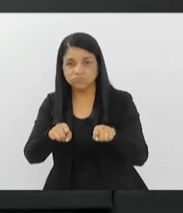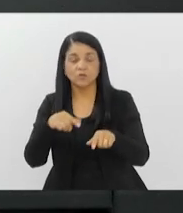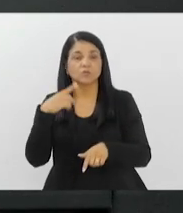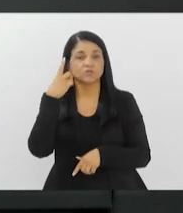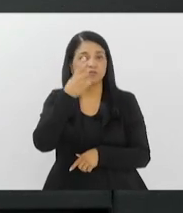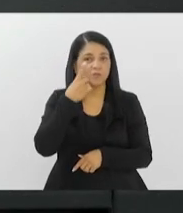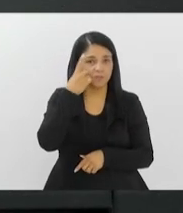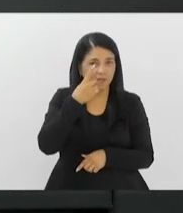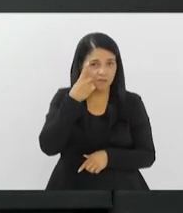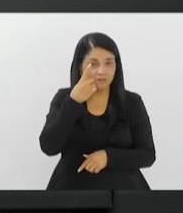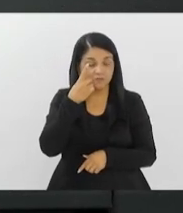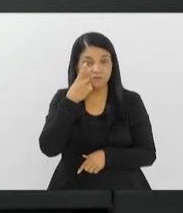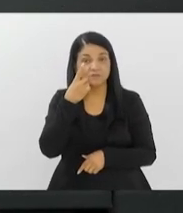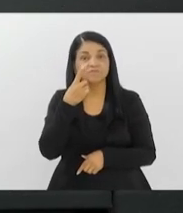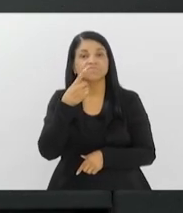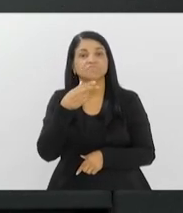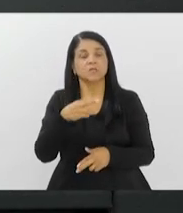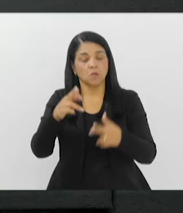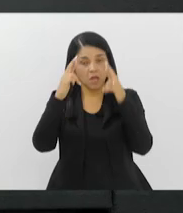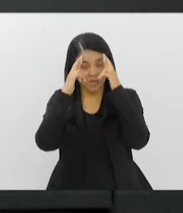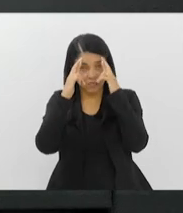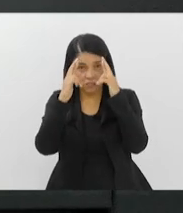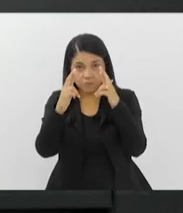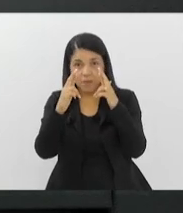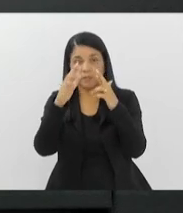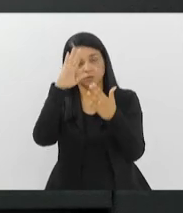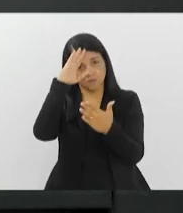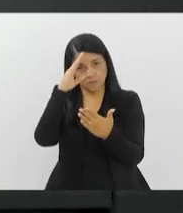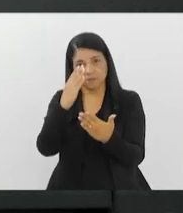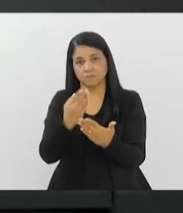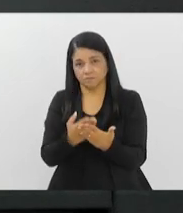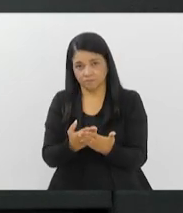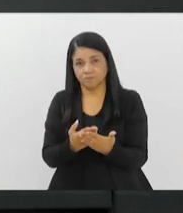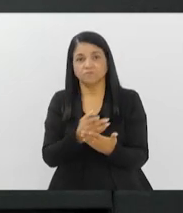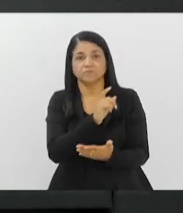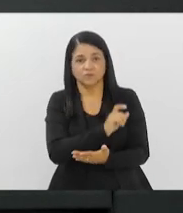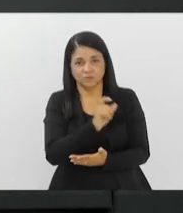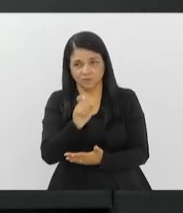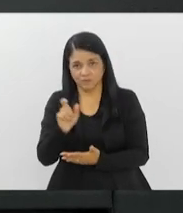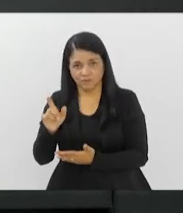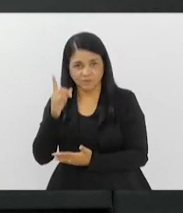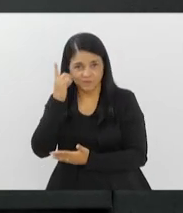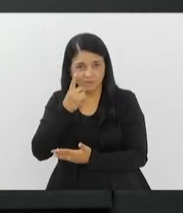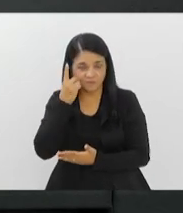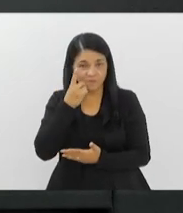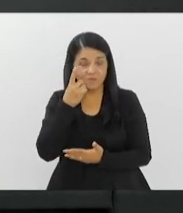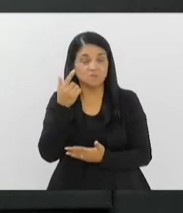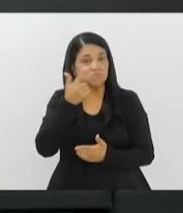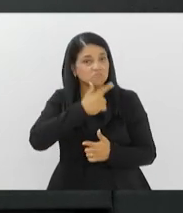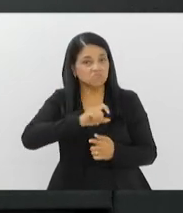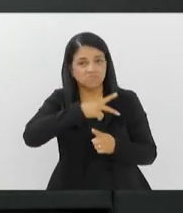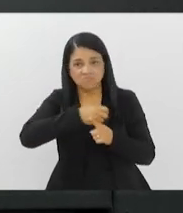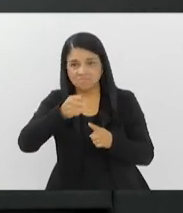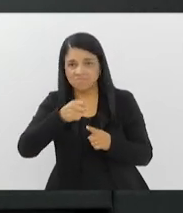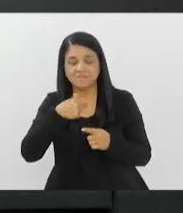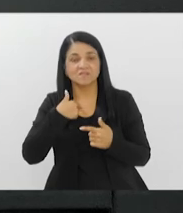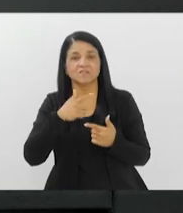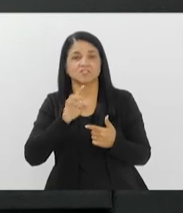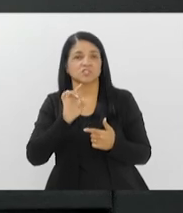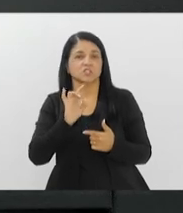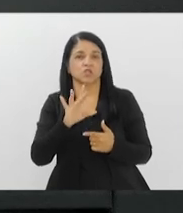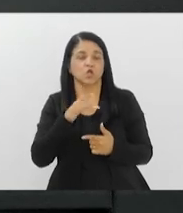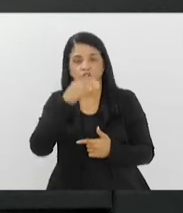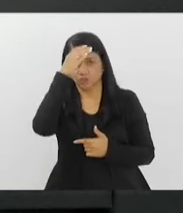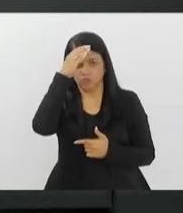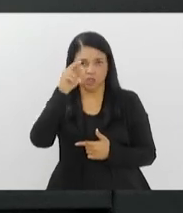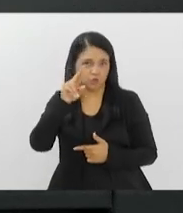colegiado, e a gente tem tido esse respeito e a credibilidade também dos colegas. Isso são conquistas que não se trata mais de conquista da Tia